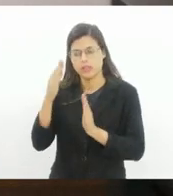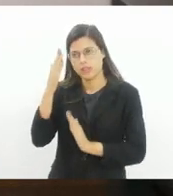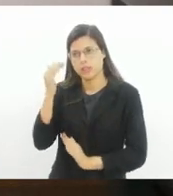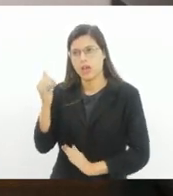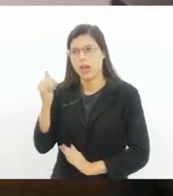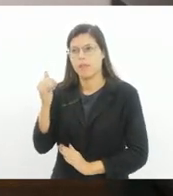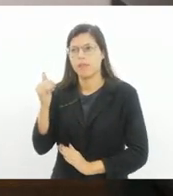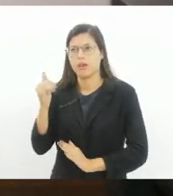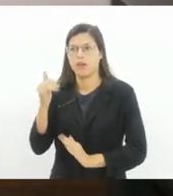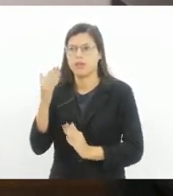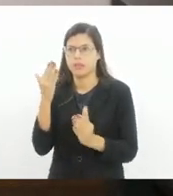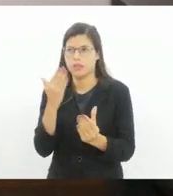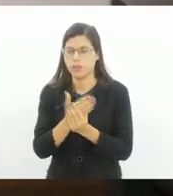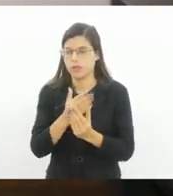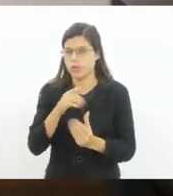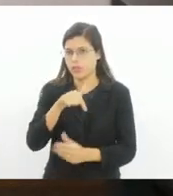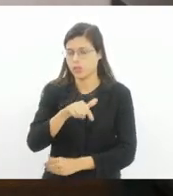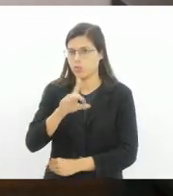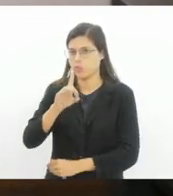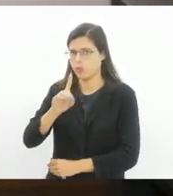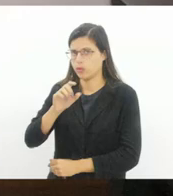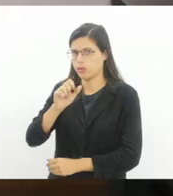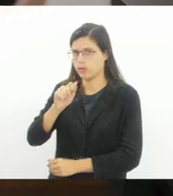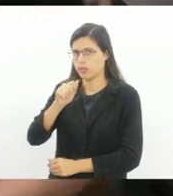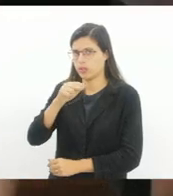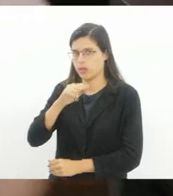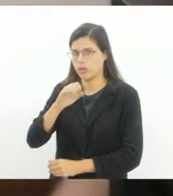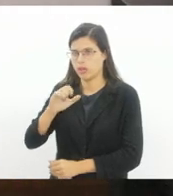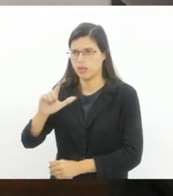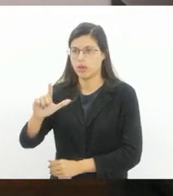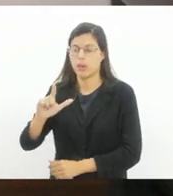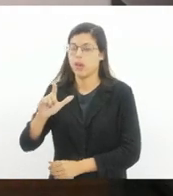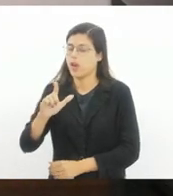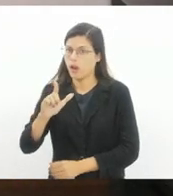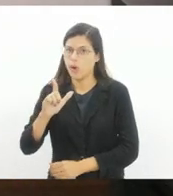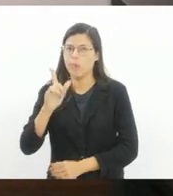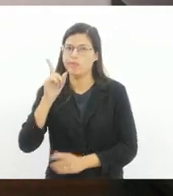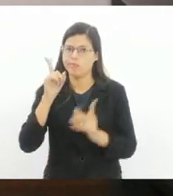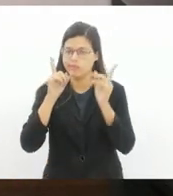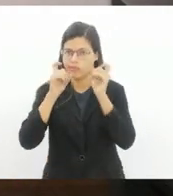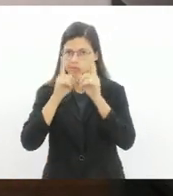do Daniel Alves foi um balde de água fria no que foi